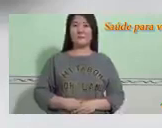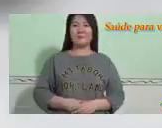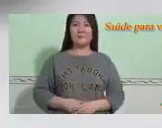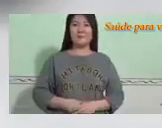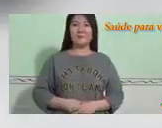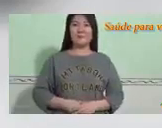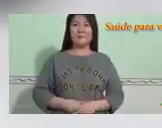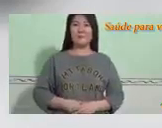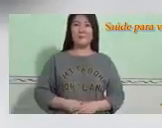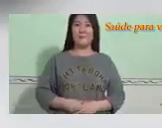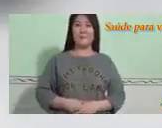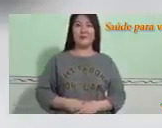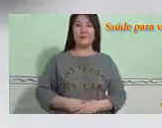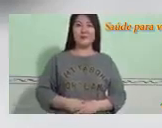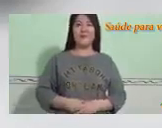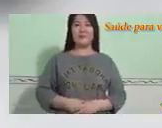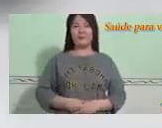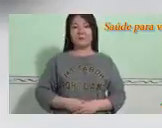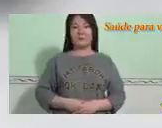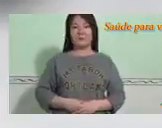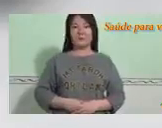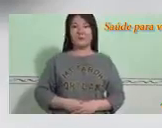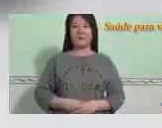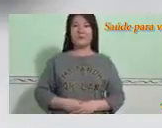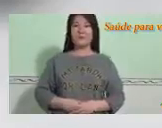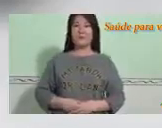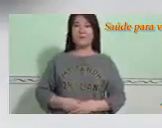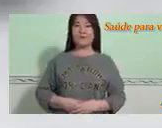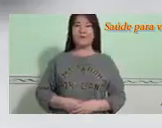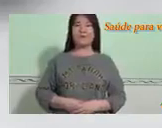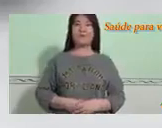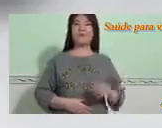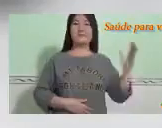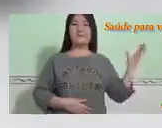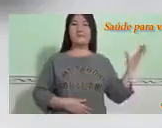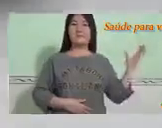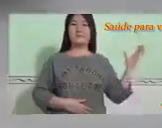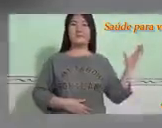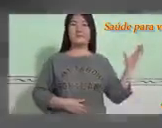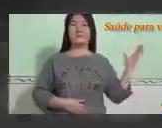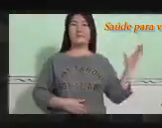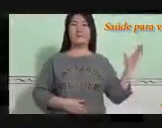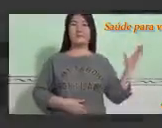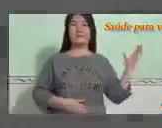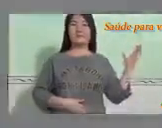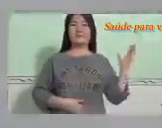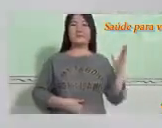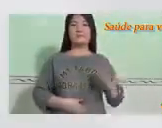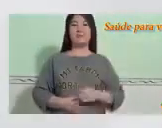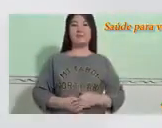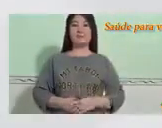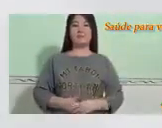que acontece uma micro câmera acoplada em sua extremidade vila é introduzido pelo canal vaginal anatel ter o pará que